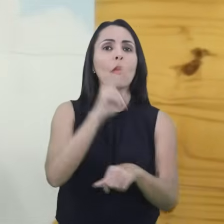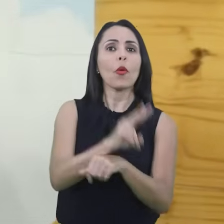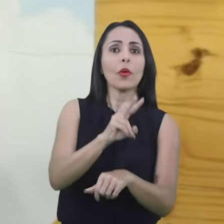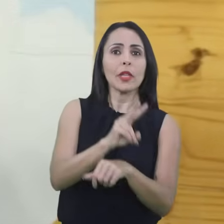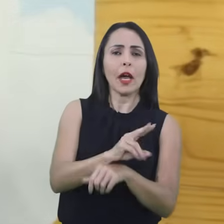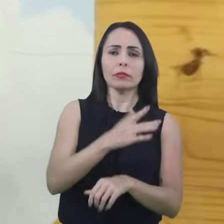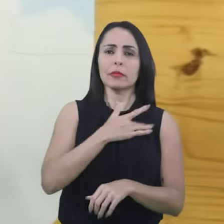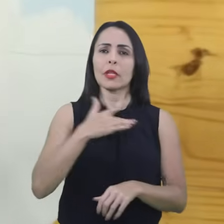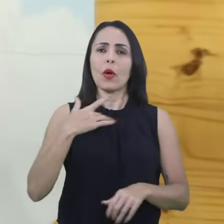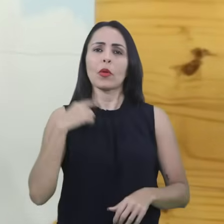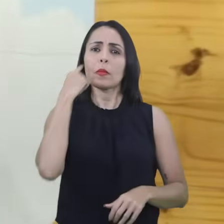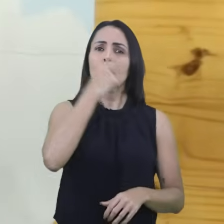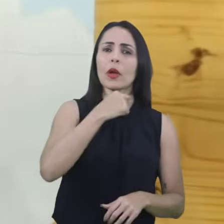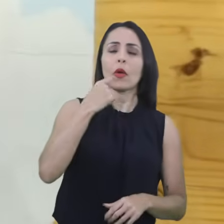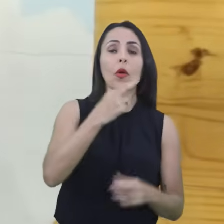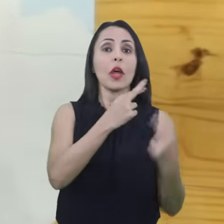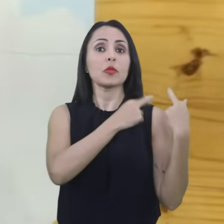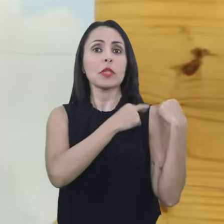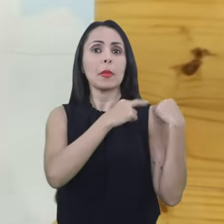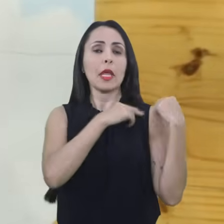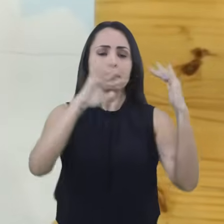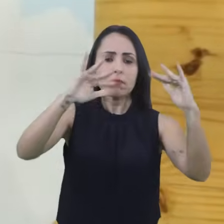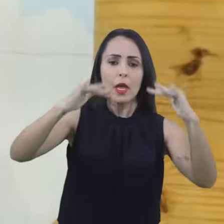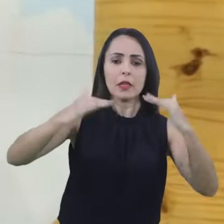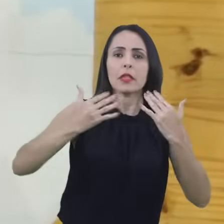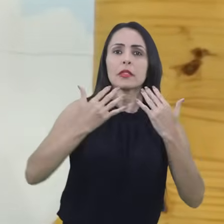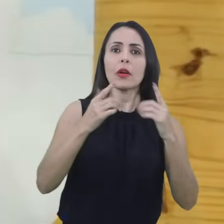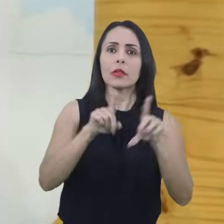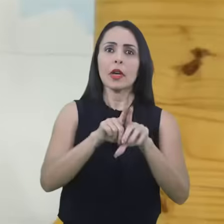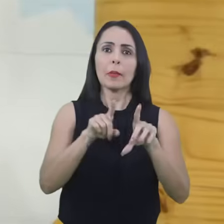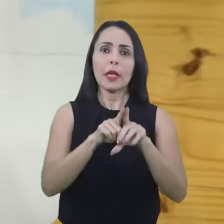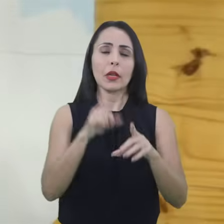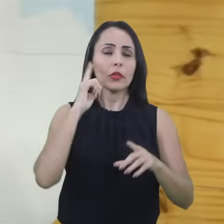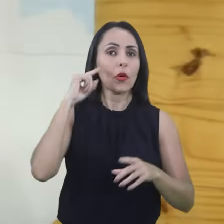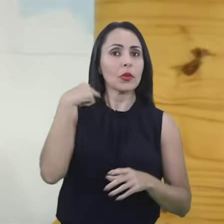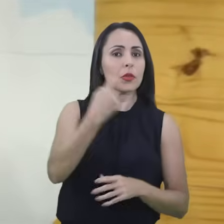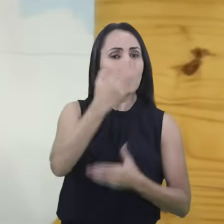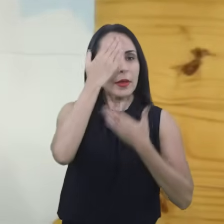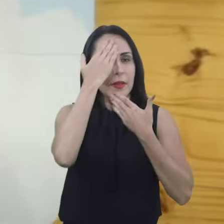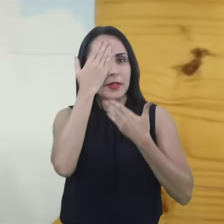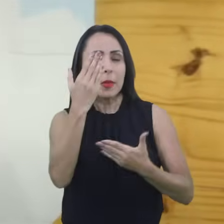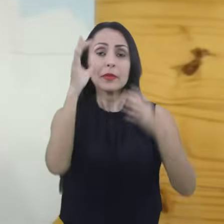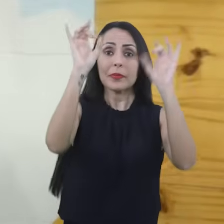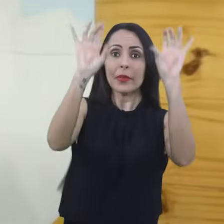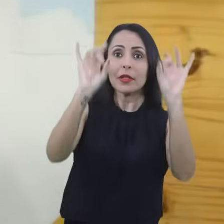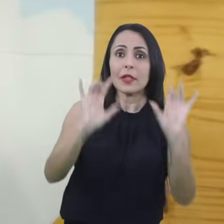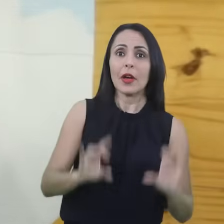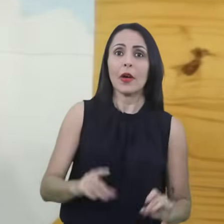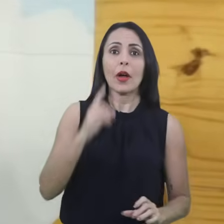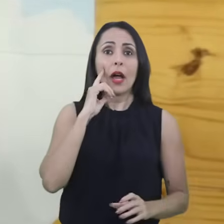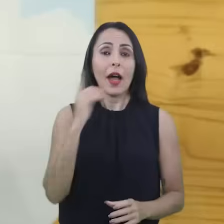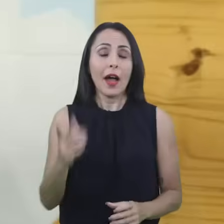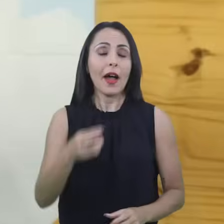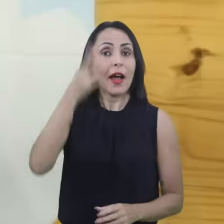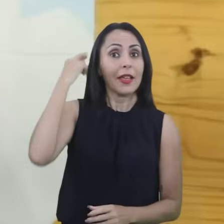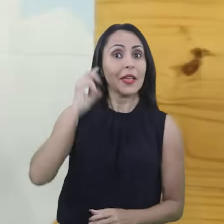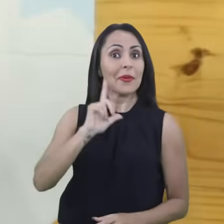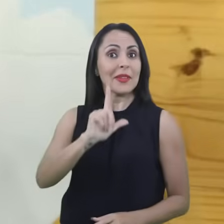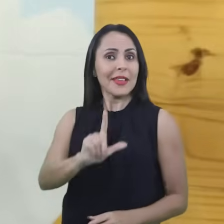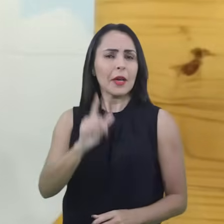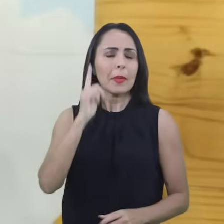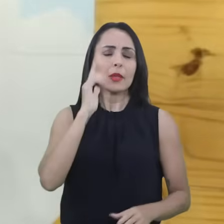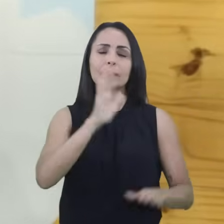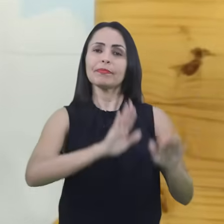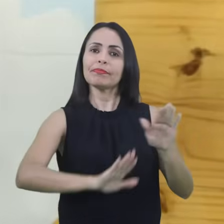saúde bucal com responsabilidade e atenção. Registramos também o nosso agradecimento especial à governadora Raquel Lira